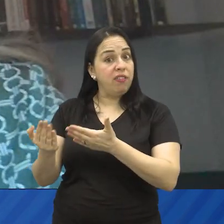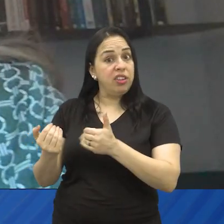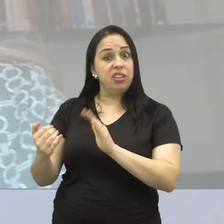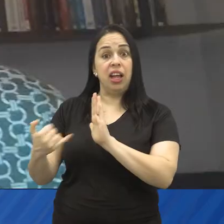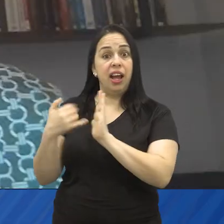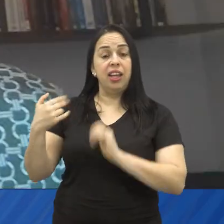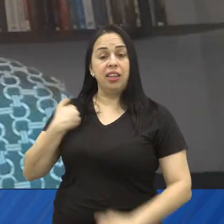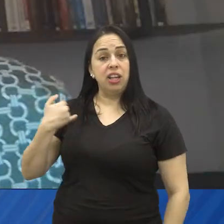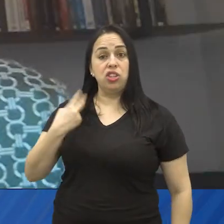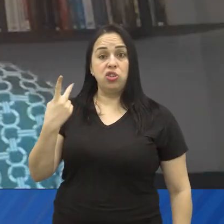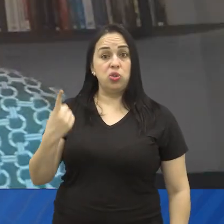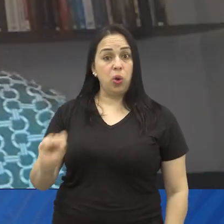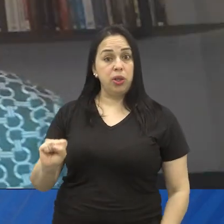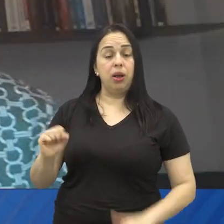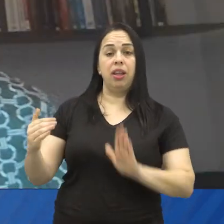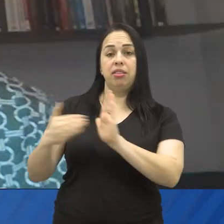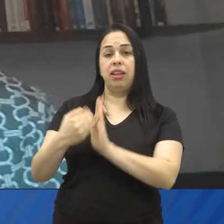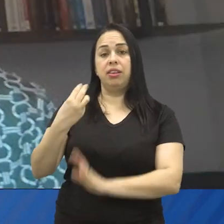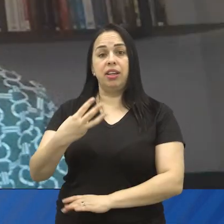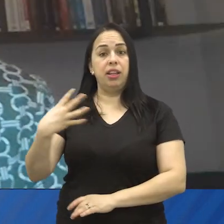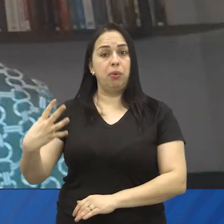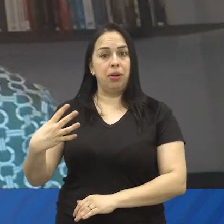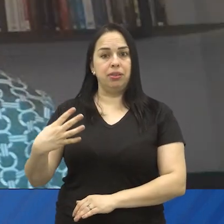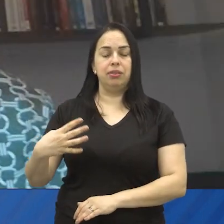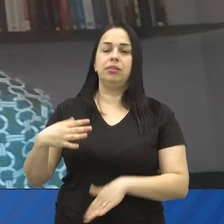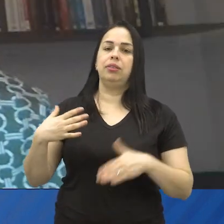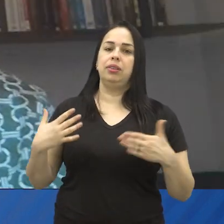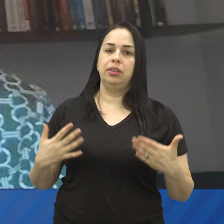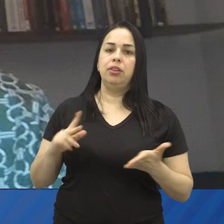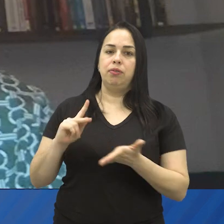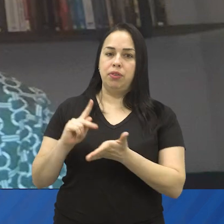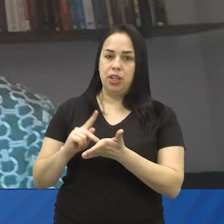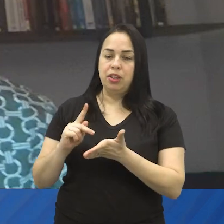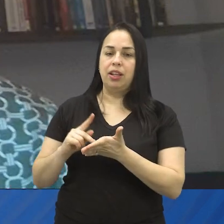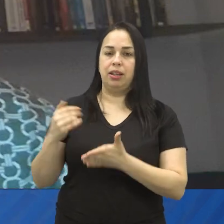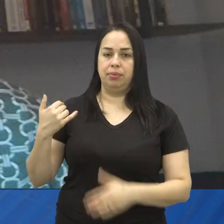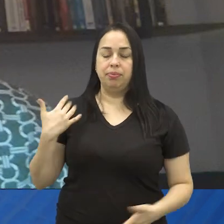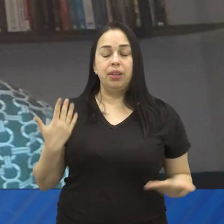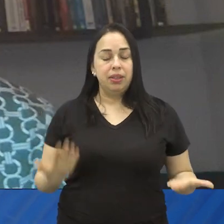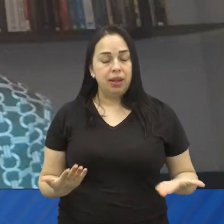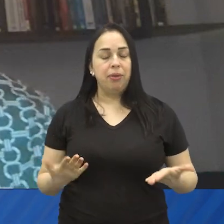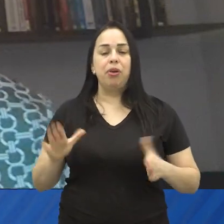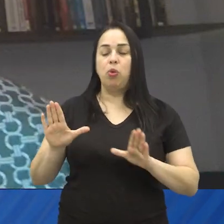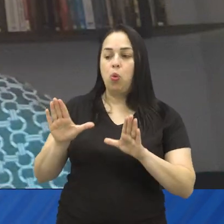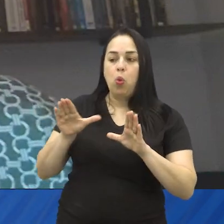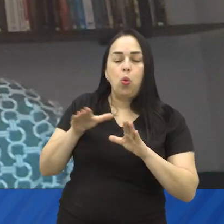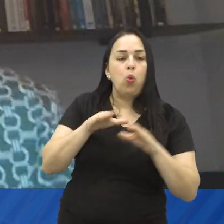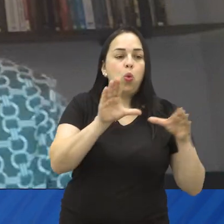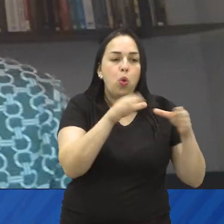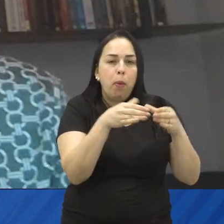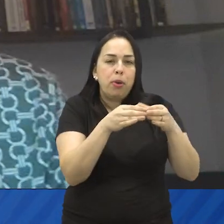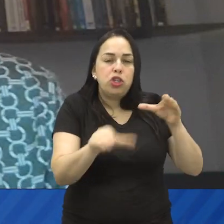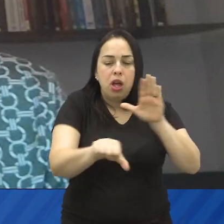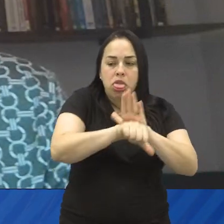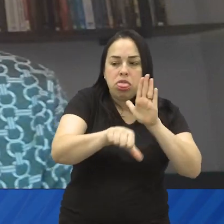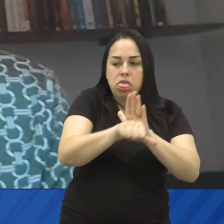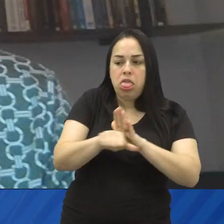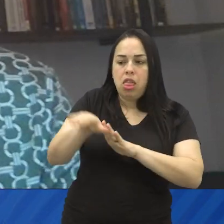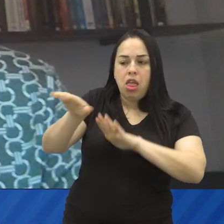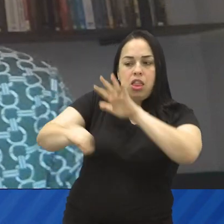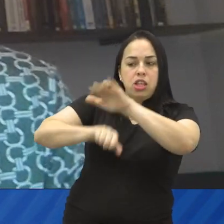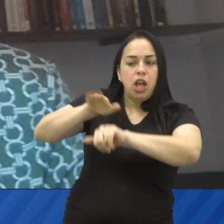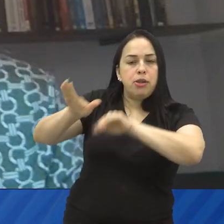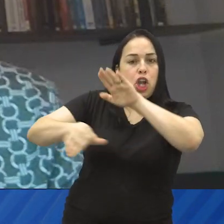29 anos. Os homens jovens, eles são mais facilmente cooptados pelas organizações criminosas, principalmente dentro